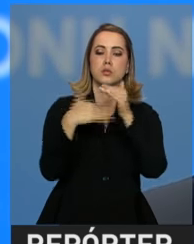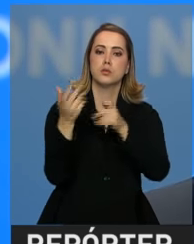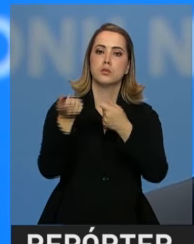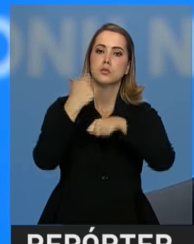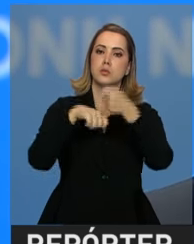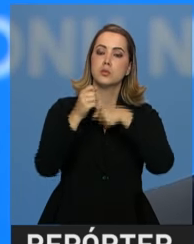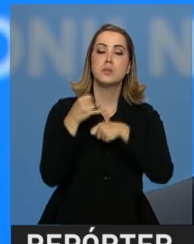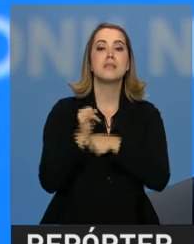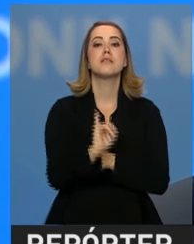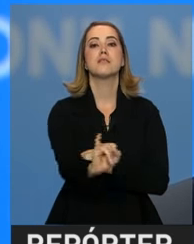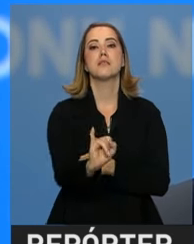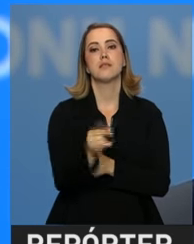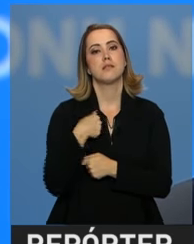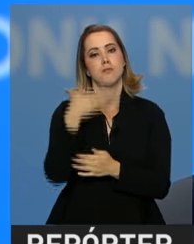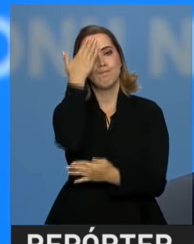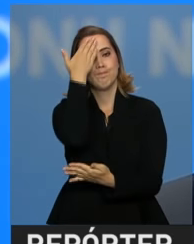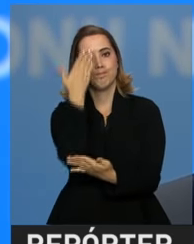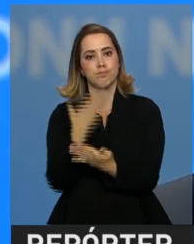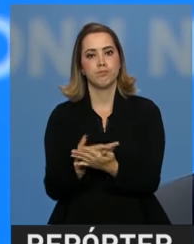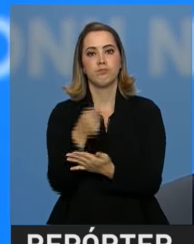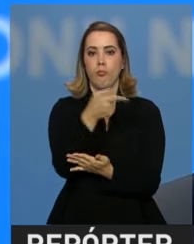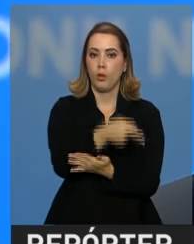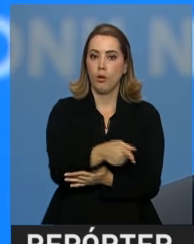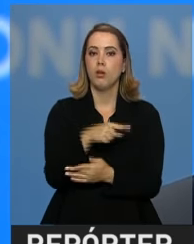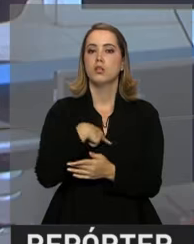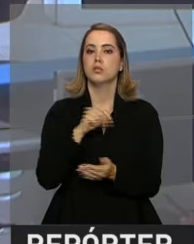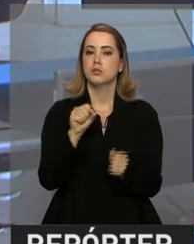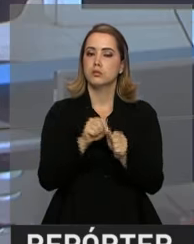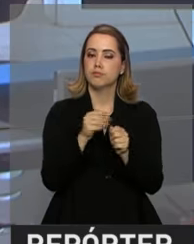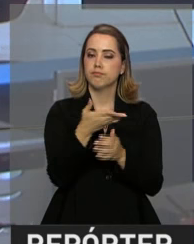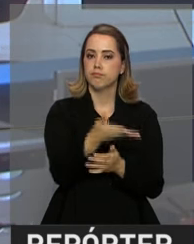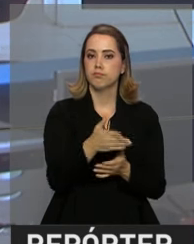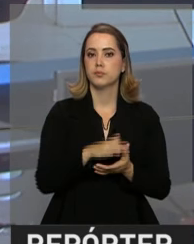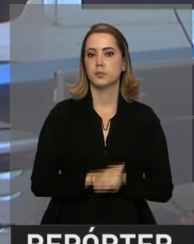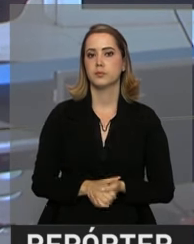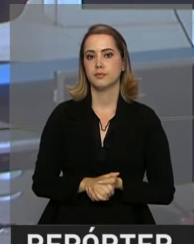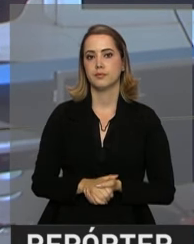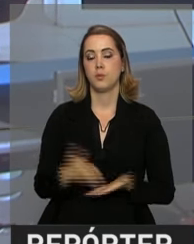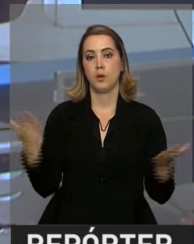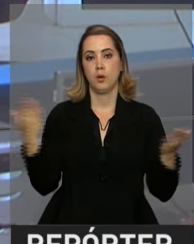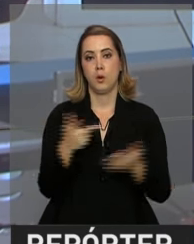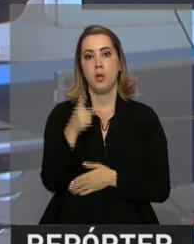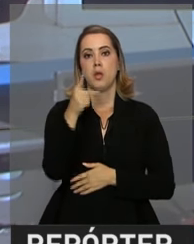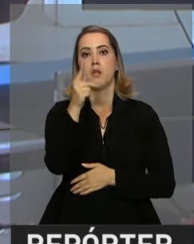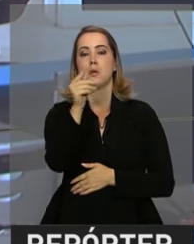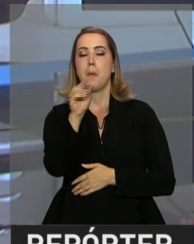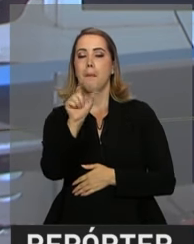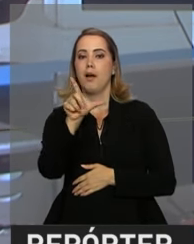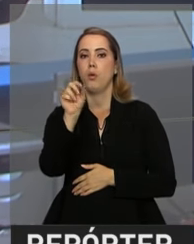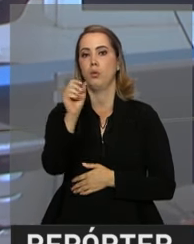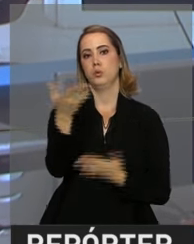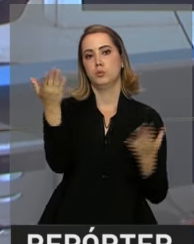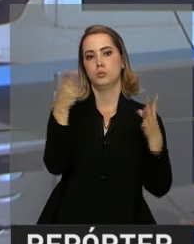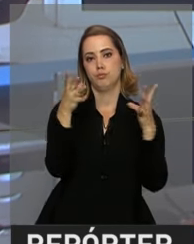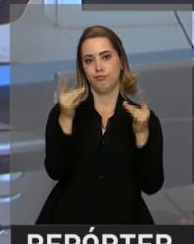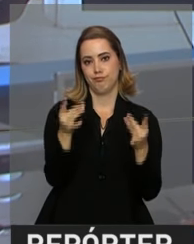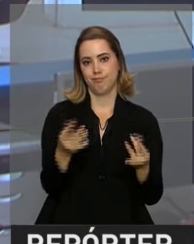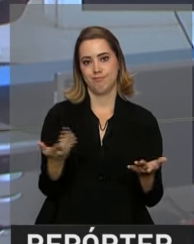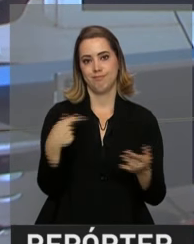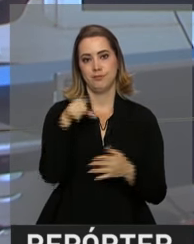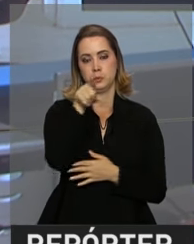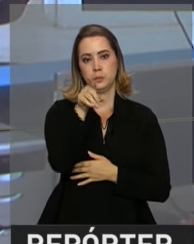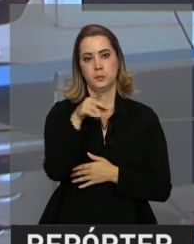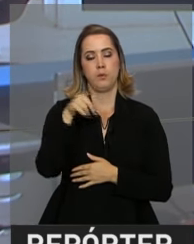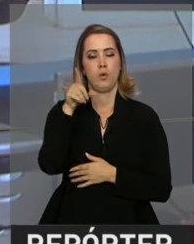econômico se você tiver confiança naquilo que vai fazer. E o repórter Paulo Laçalv está em Nova York acompanhando essa série de